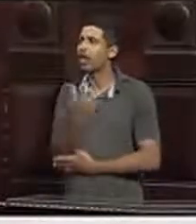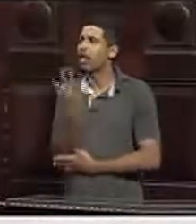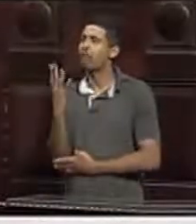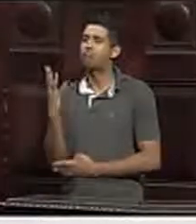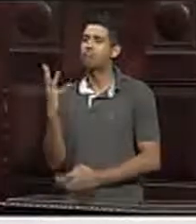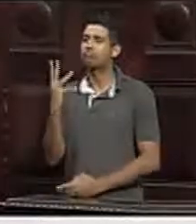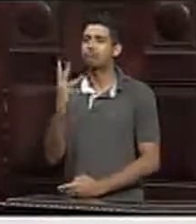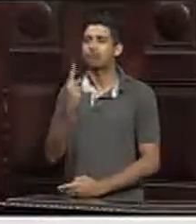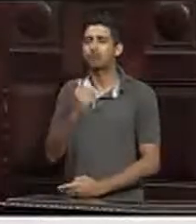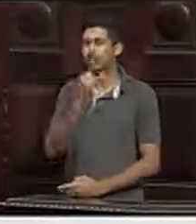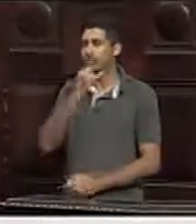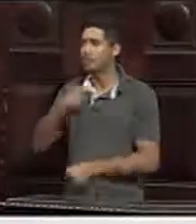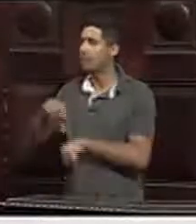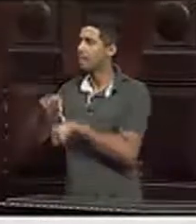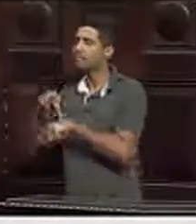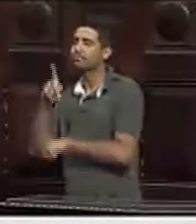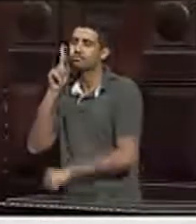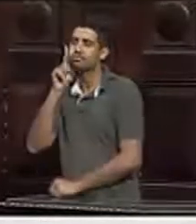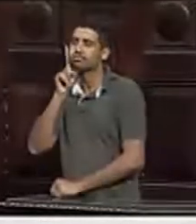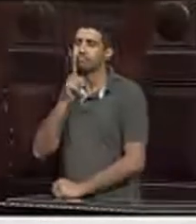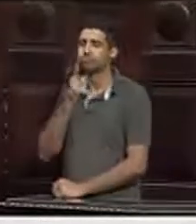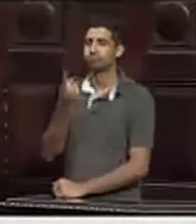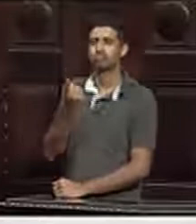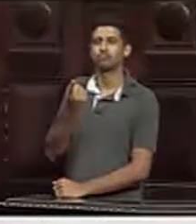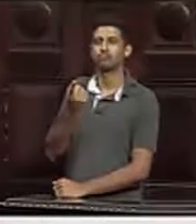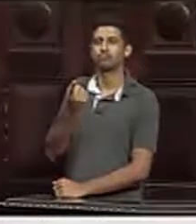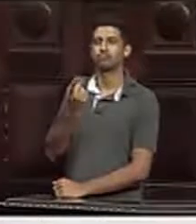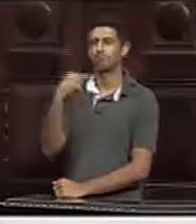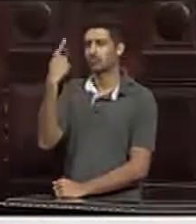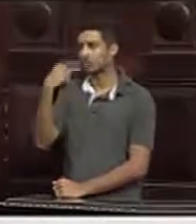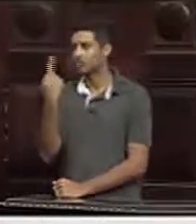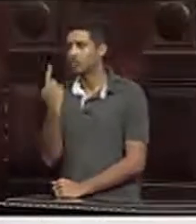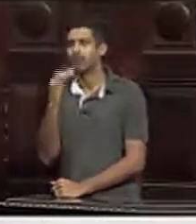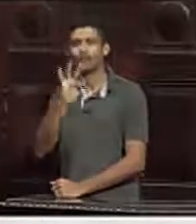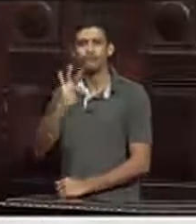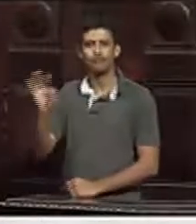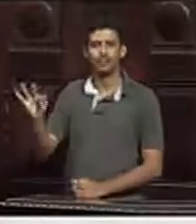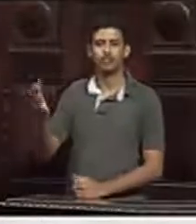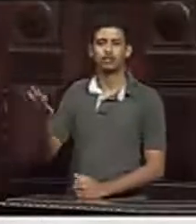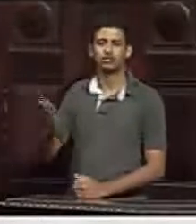Estados Unidos, Alemanha, Inglaterra, França,